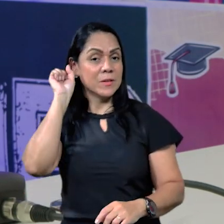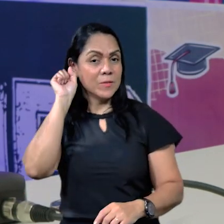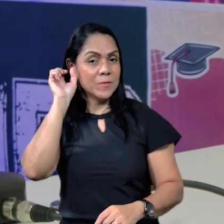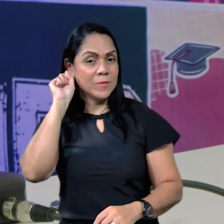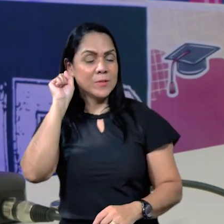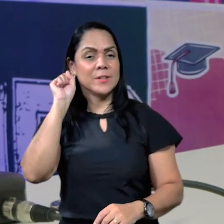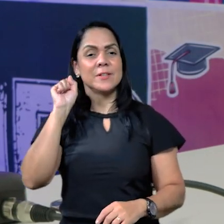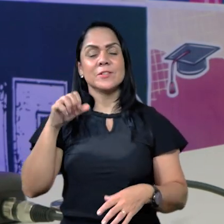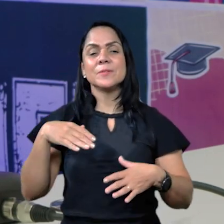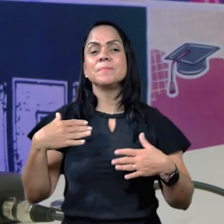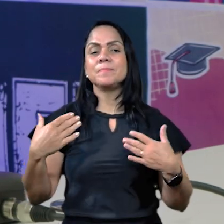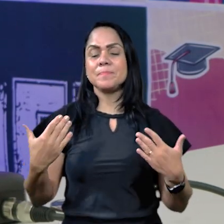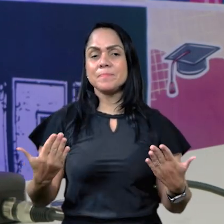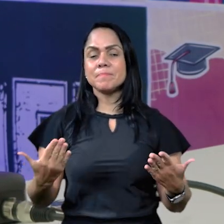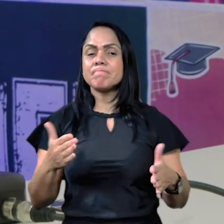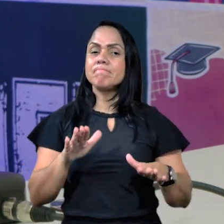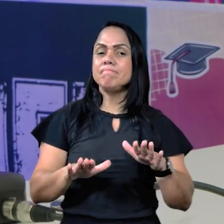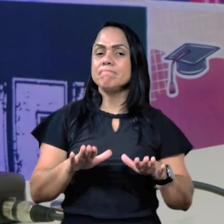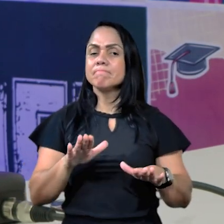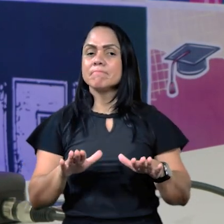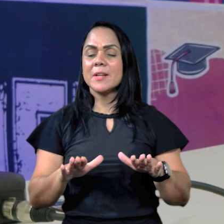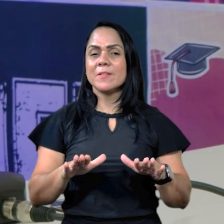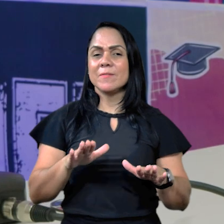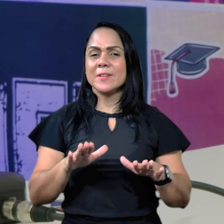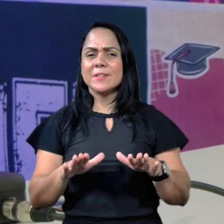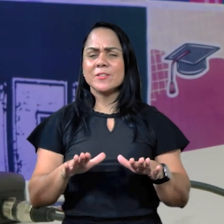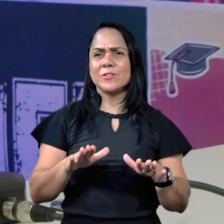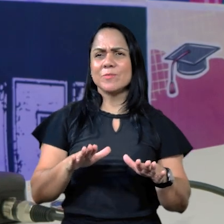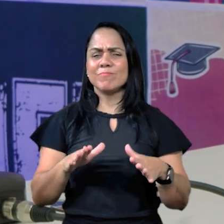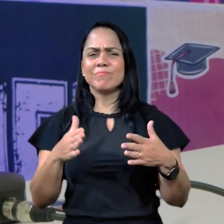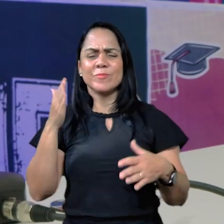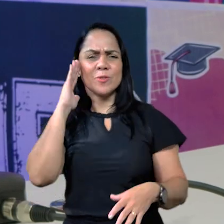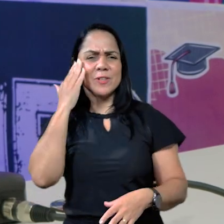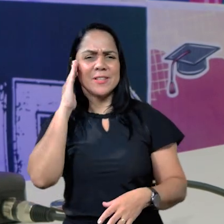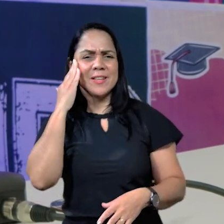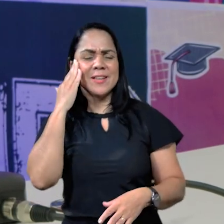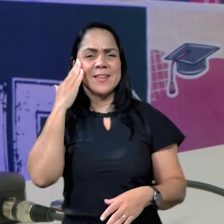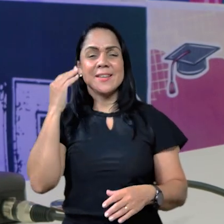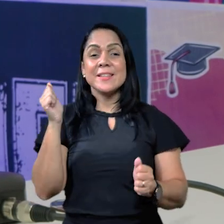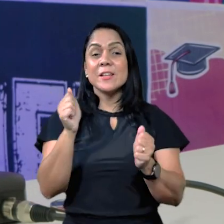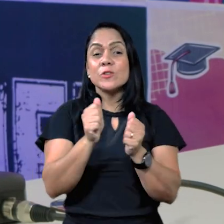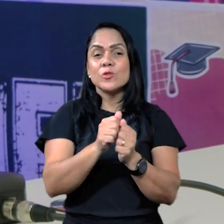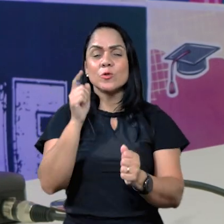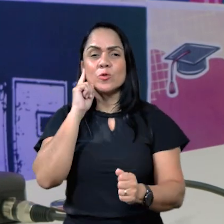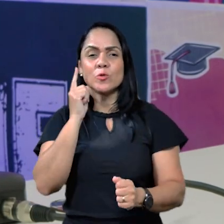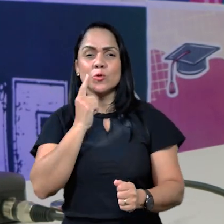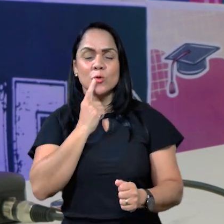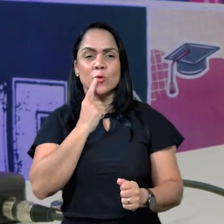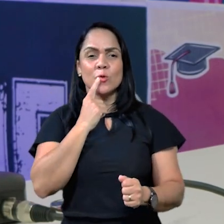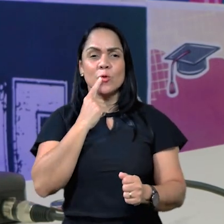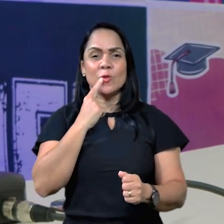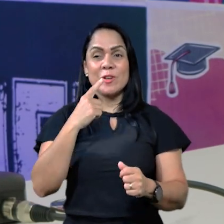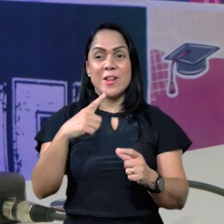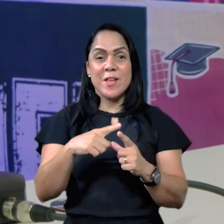nossa. Então, às vezes a gente estranha, porque, por exemplo, quem convive com surdos sabe que eles são os últimos a